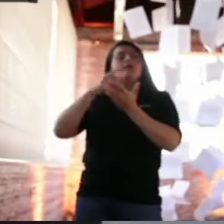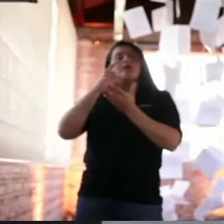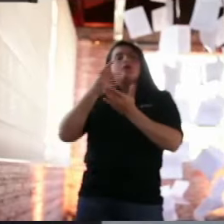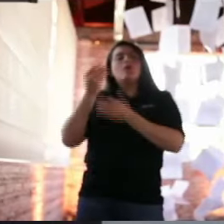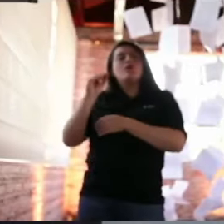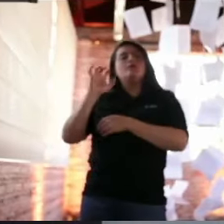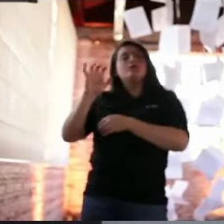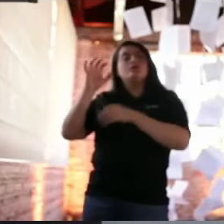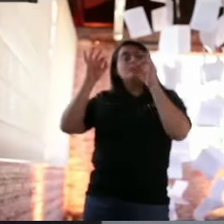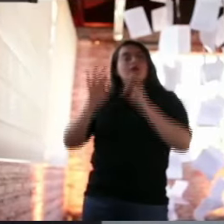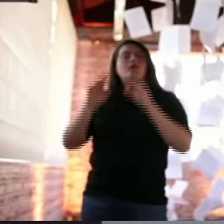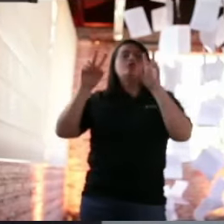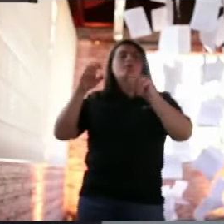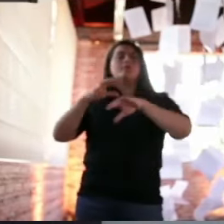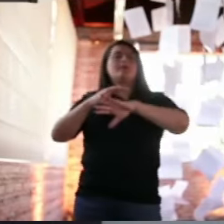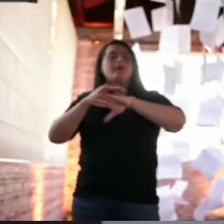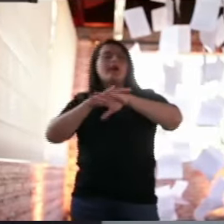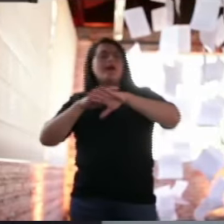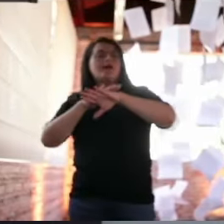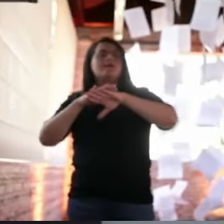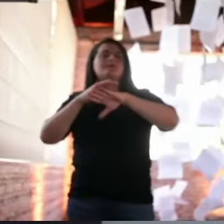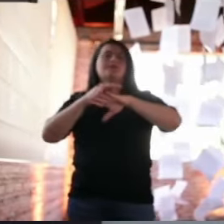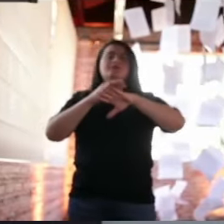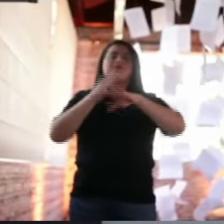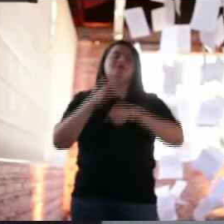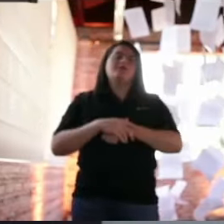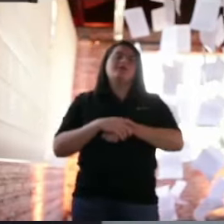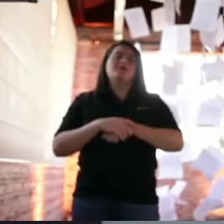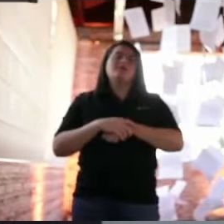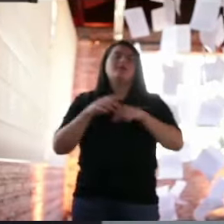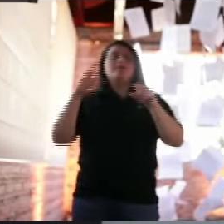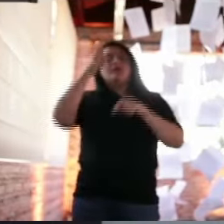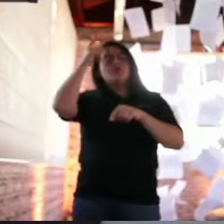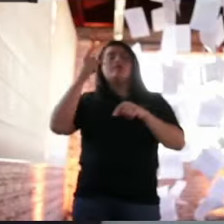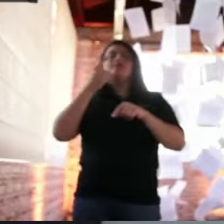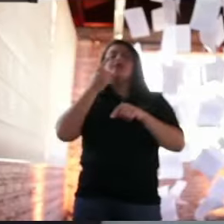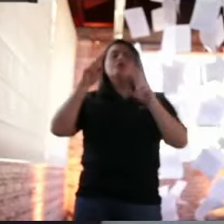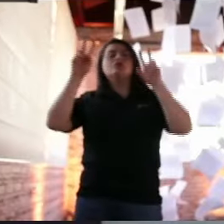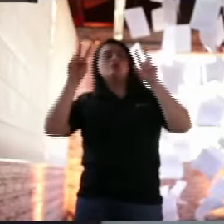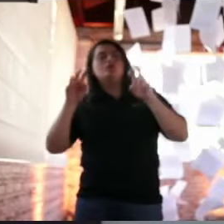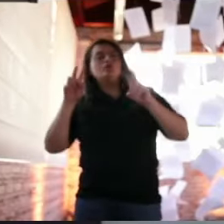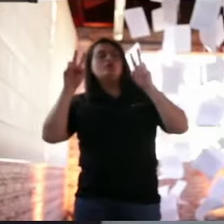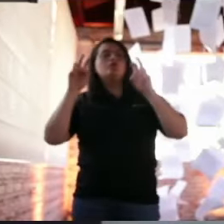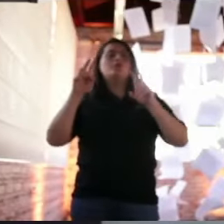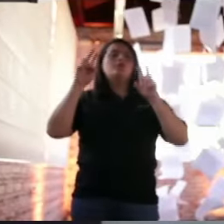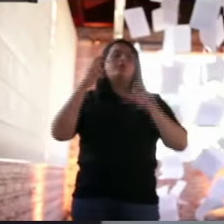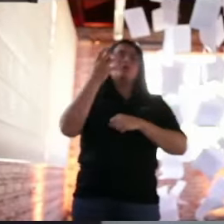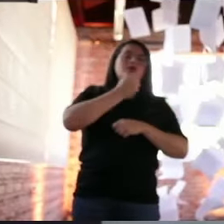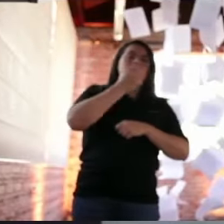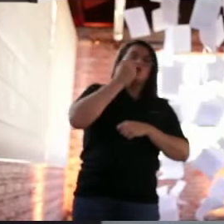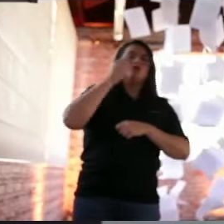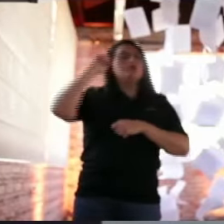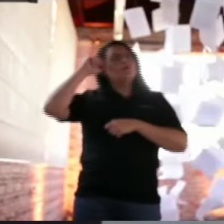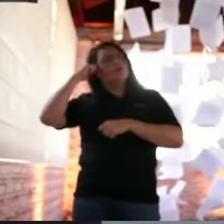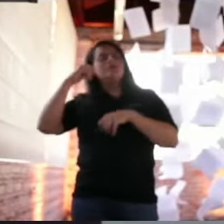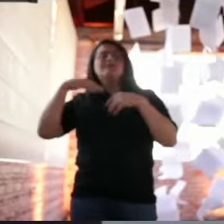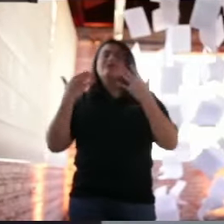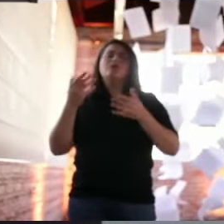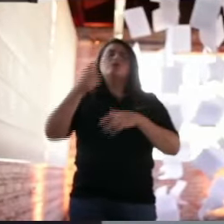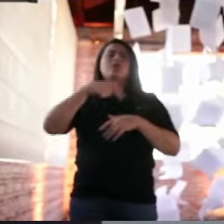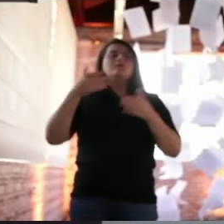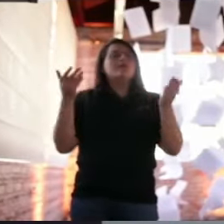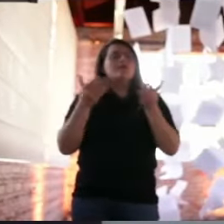né A questão racial psicanálise pensando a questão da negritude da branquitude da colonização Então eu acho